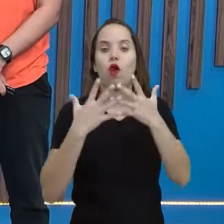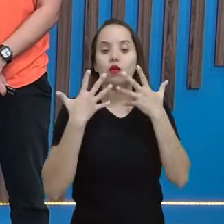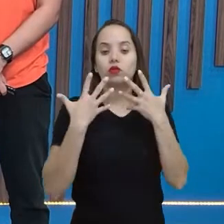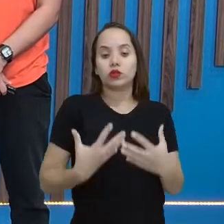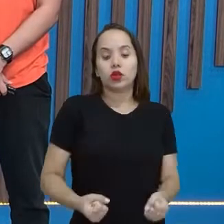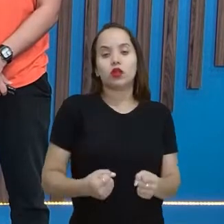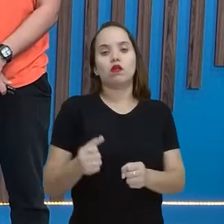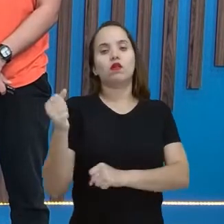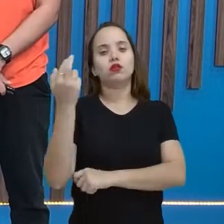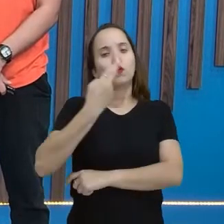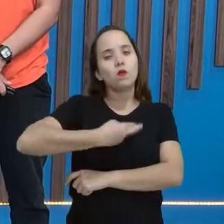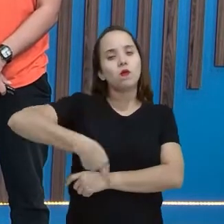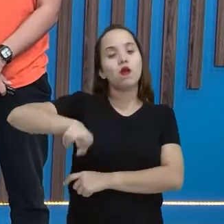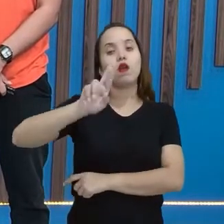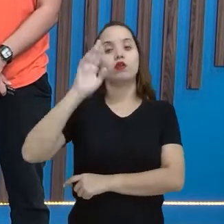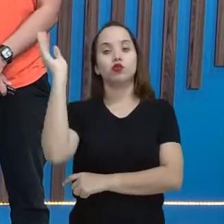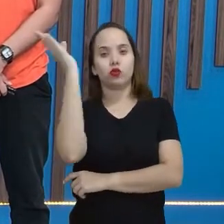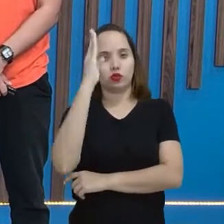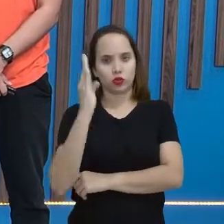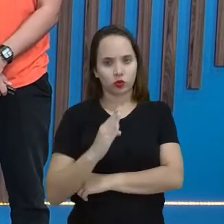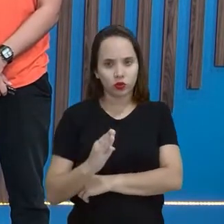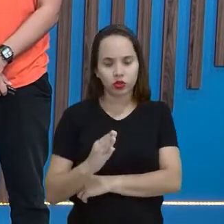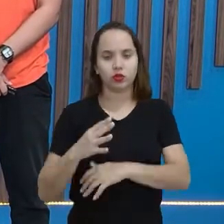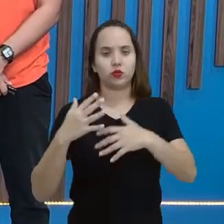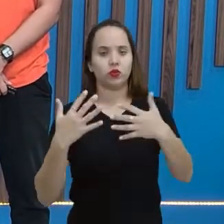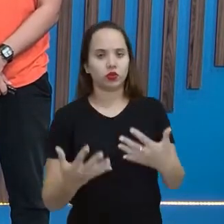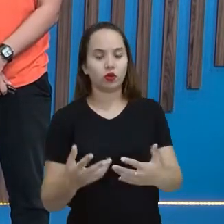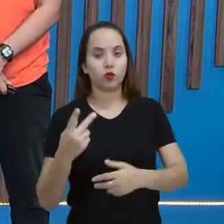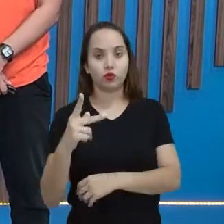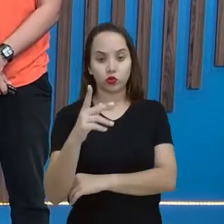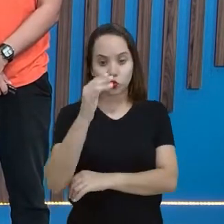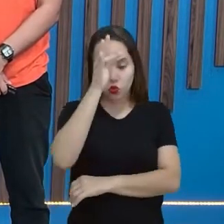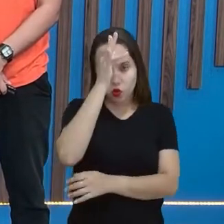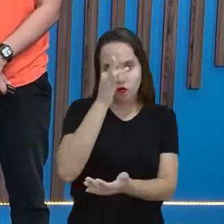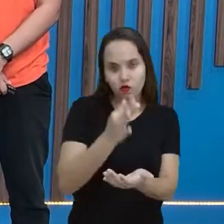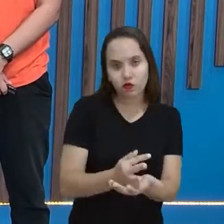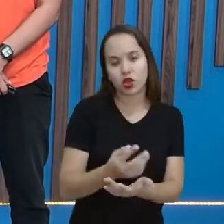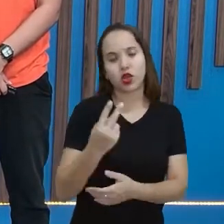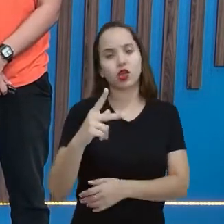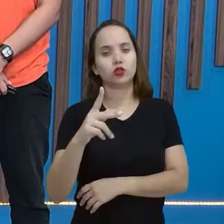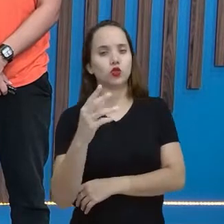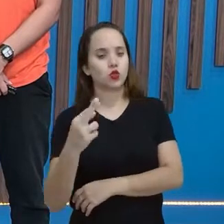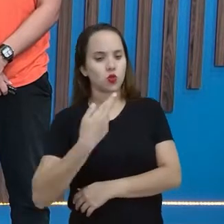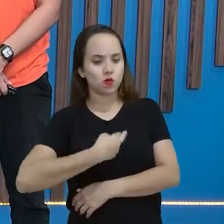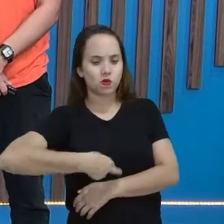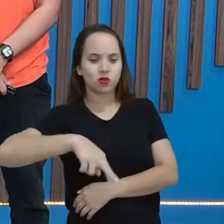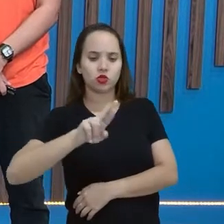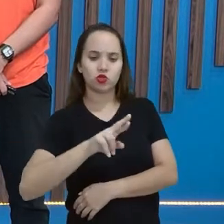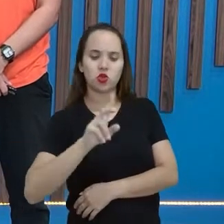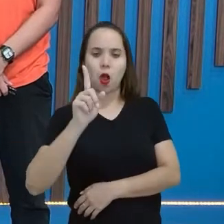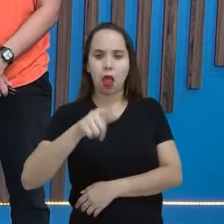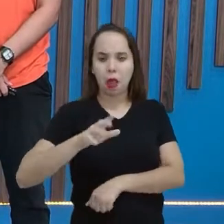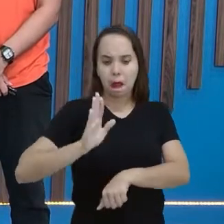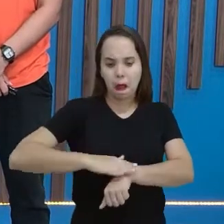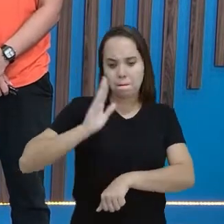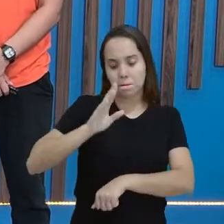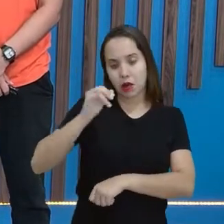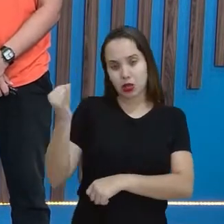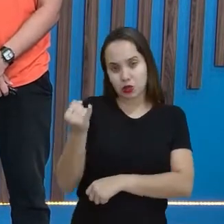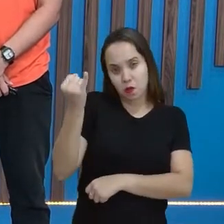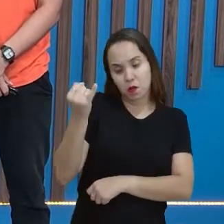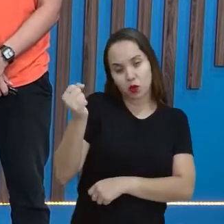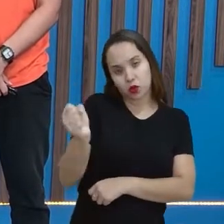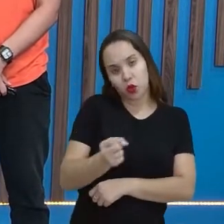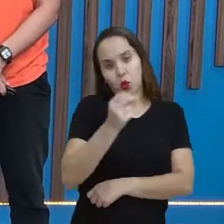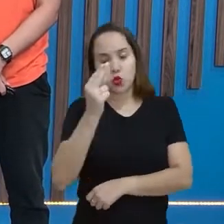no Brasil. Então, gente, a sua fé, a sua religião não é mais importante, não é melhor, não é pior